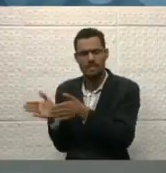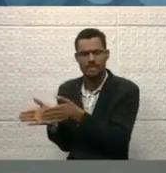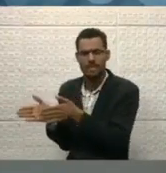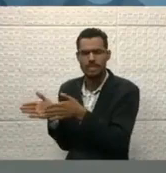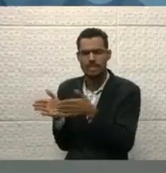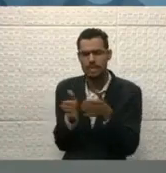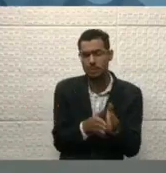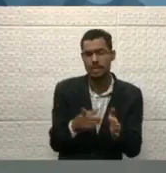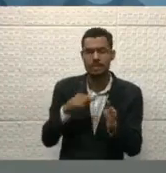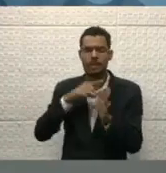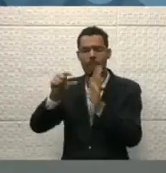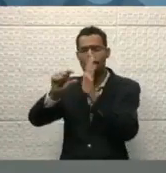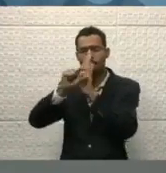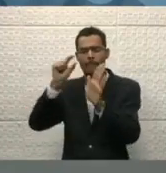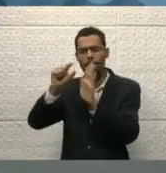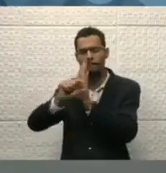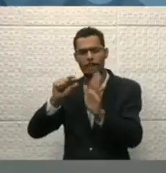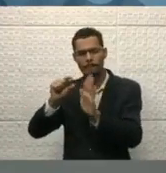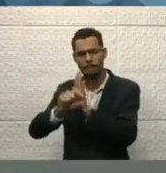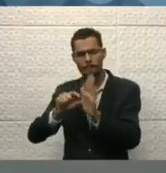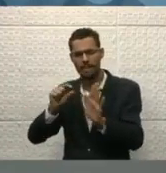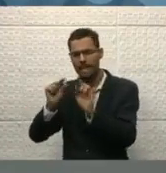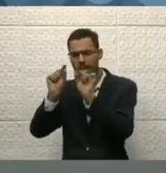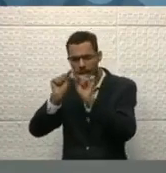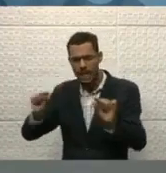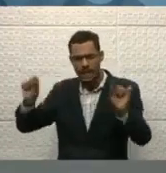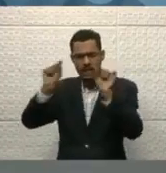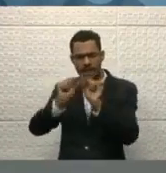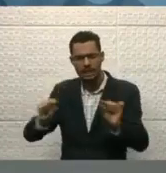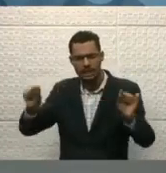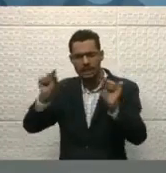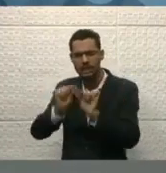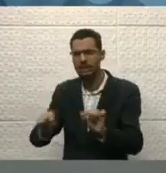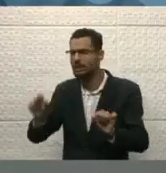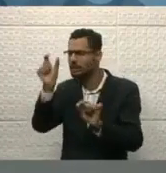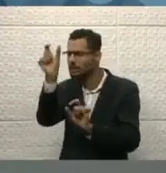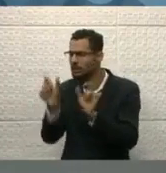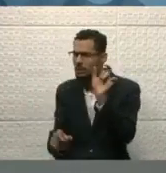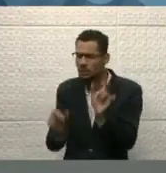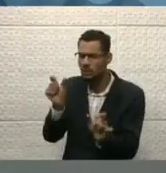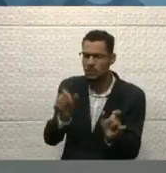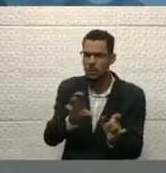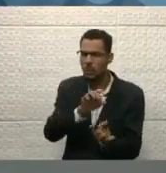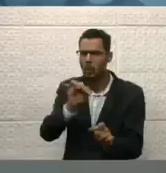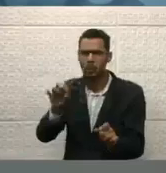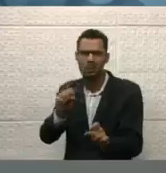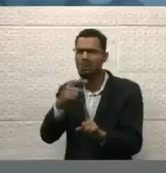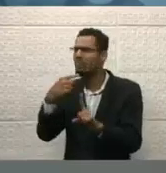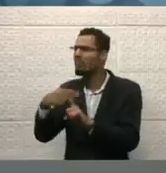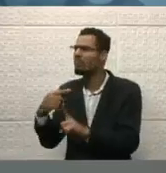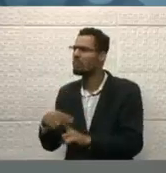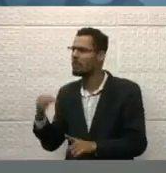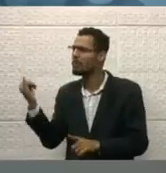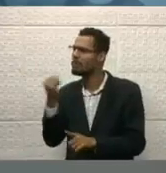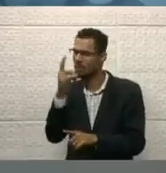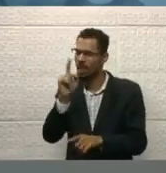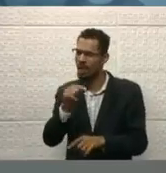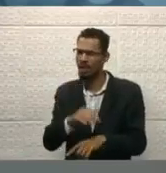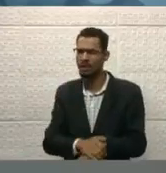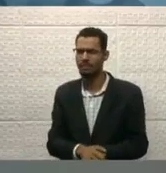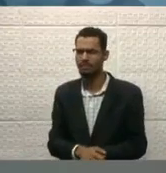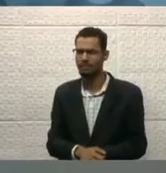sequência nos componentes em relação às linhas, nas variáveis em relação às colunas? Por que eu posso trabalhar dessa